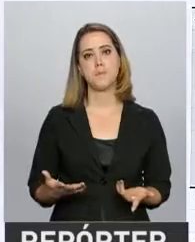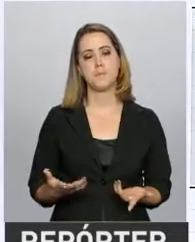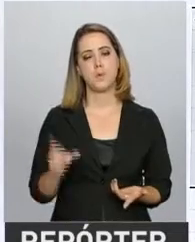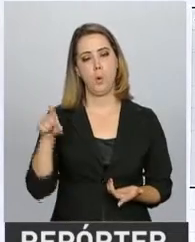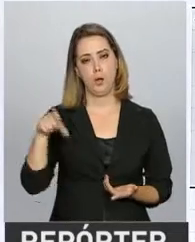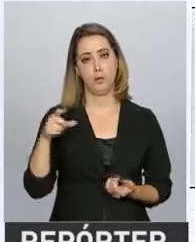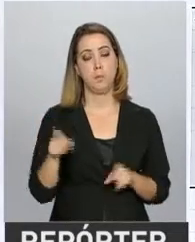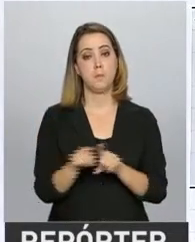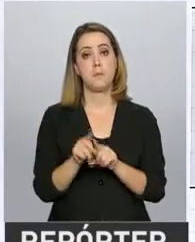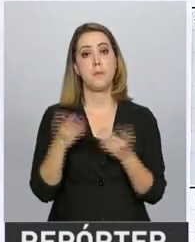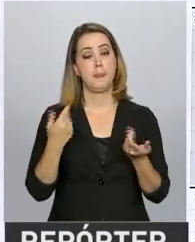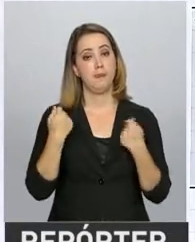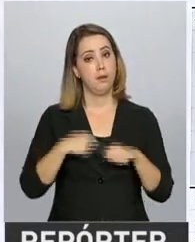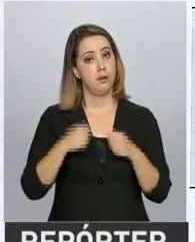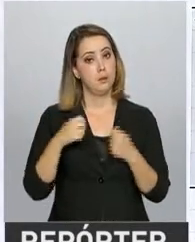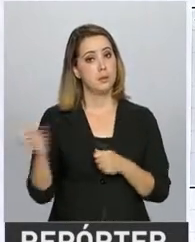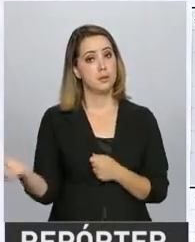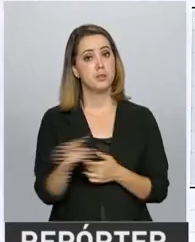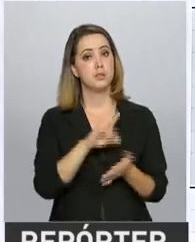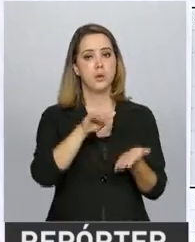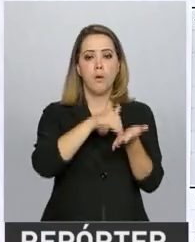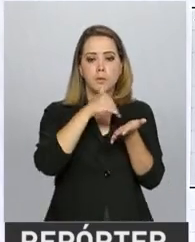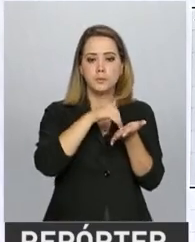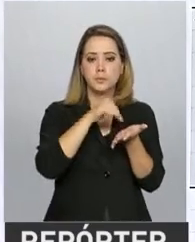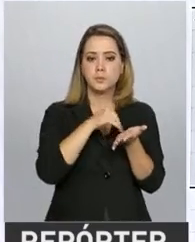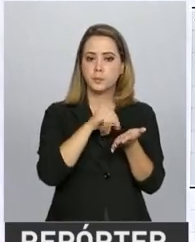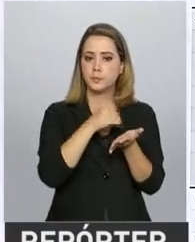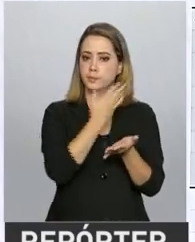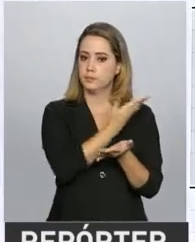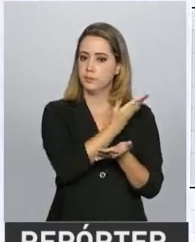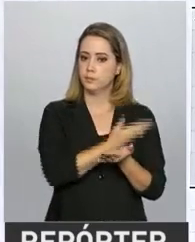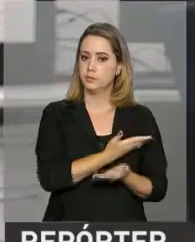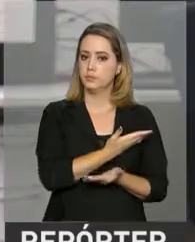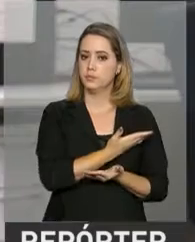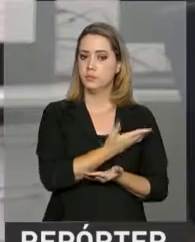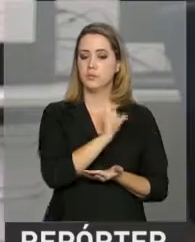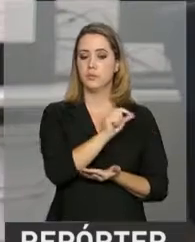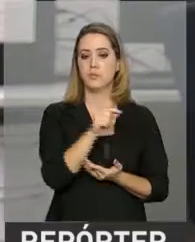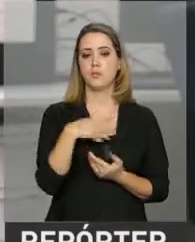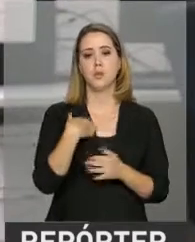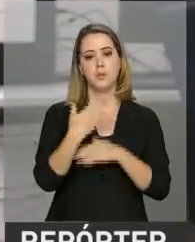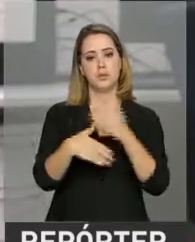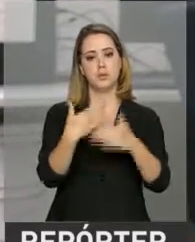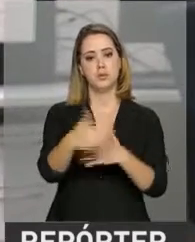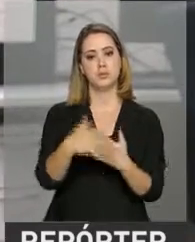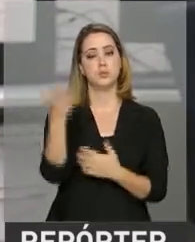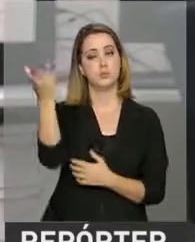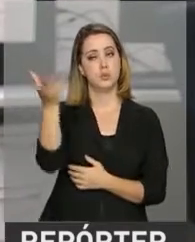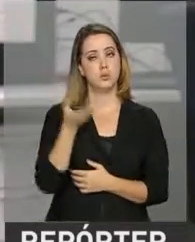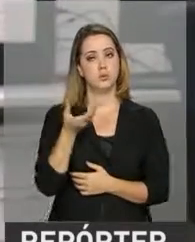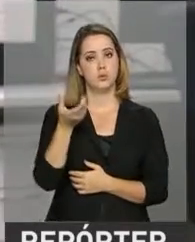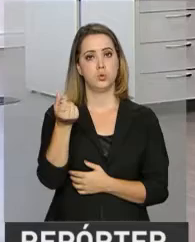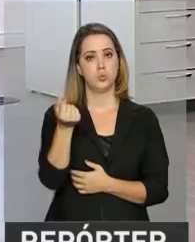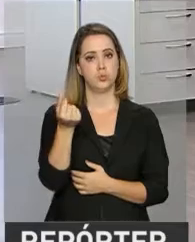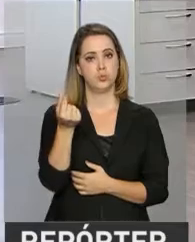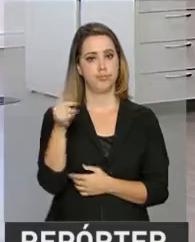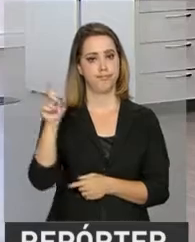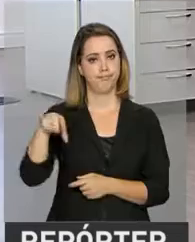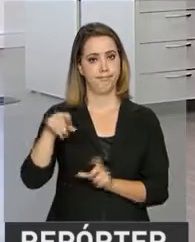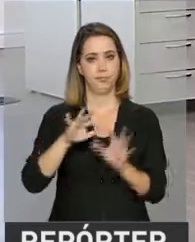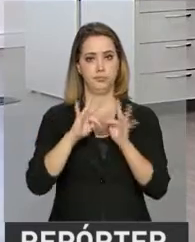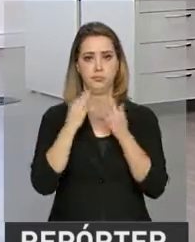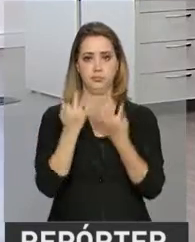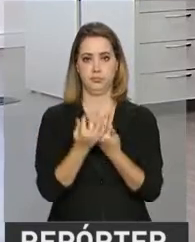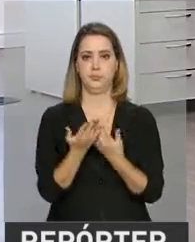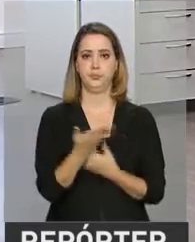as informações no Cadastro Único para Programas Sociais do Governo Federal para continuar a receber o benefício. A educação